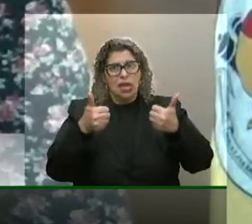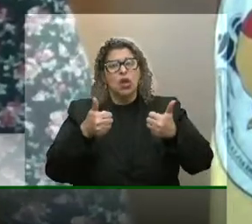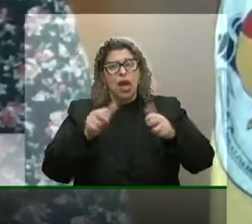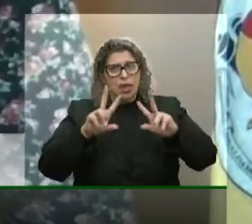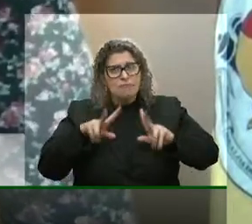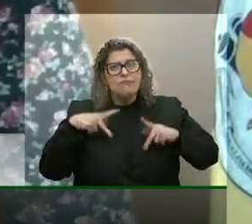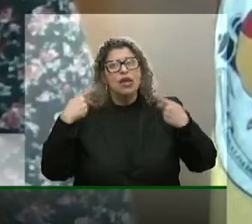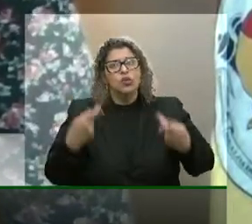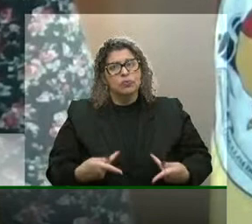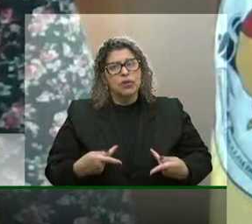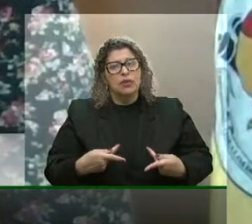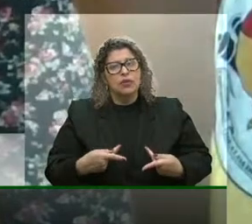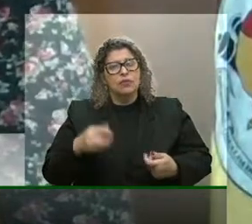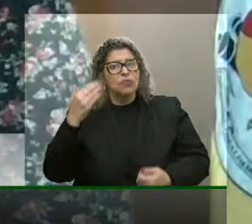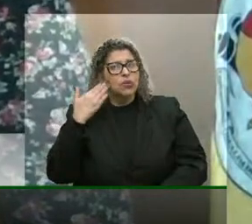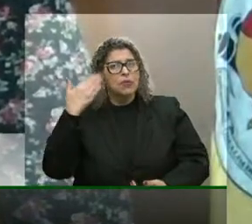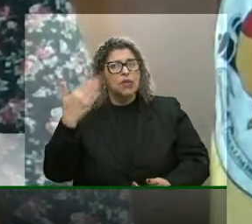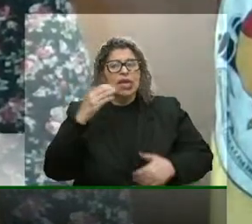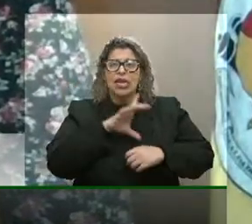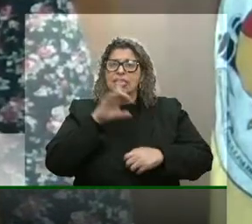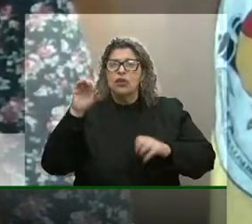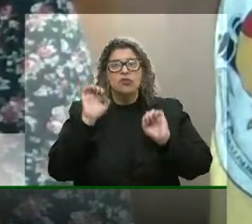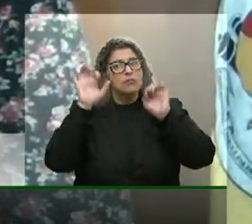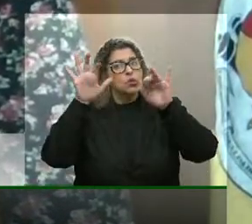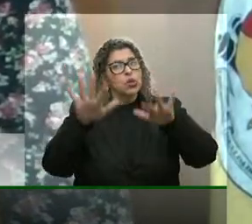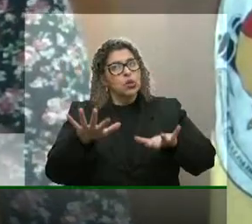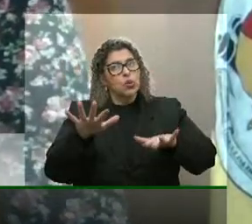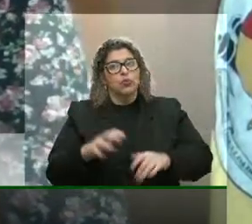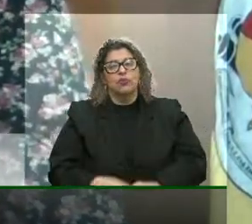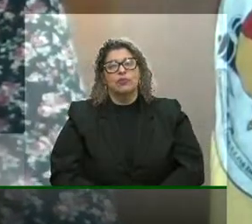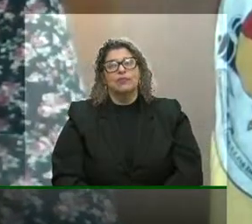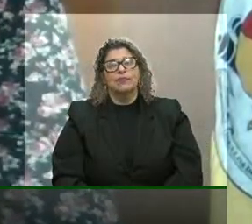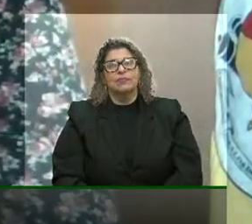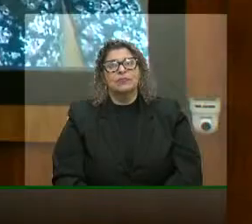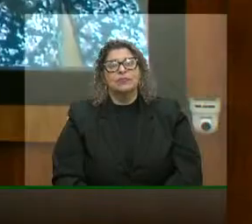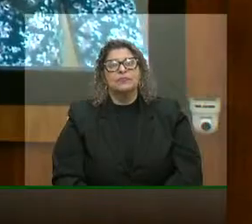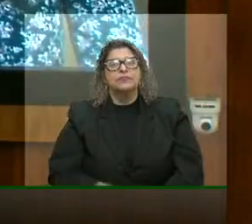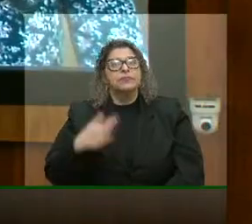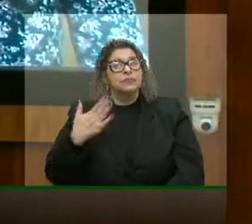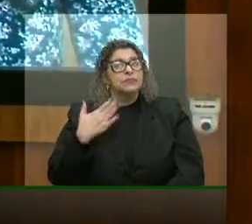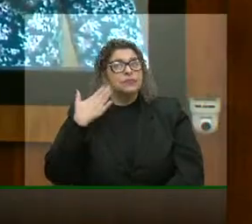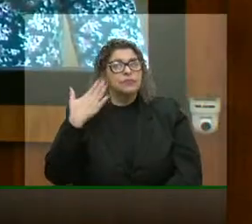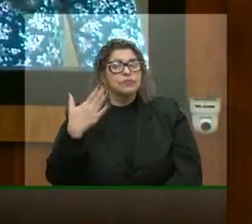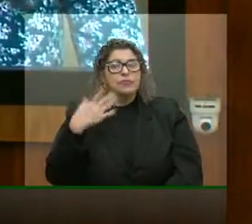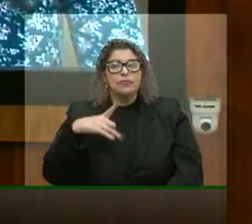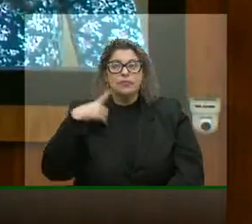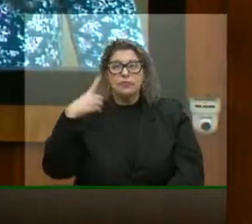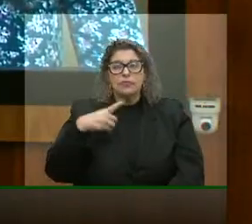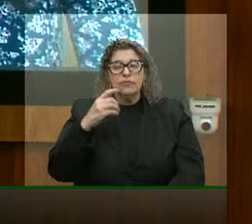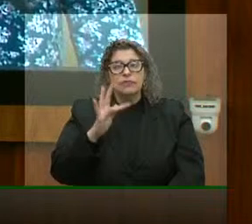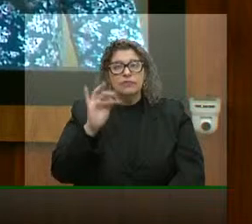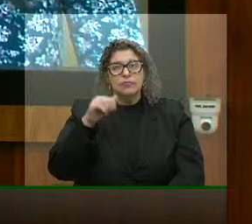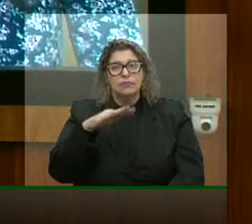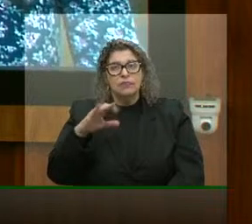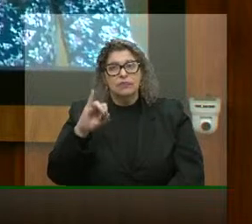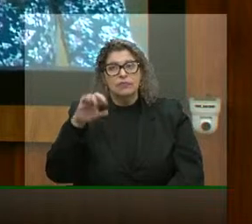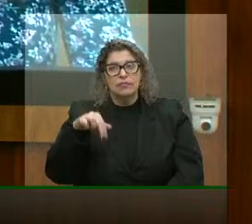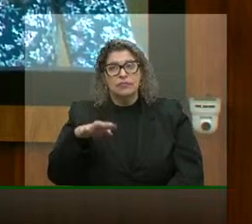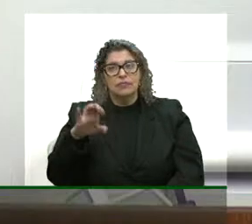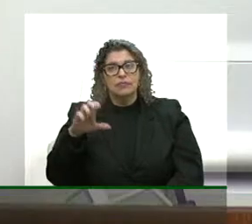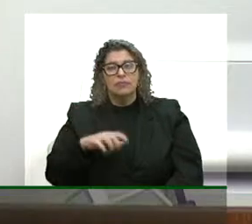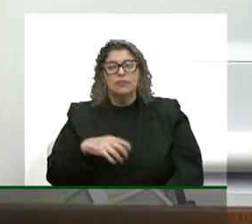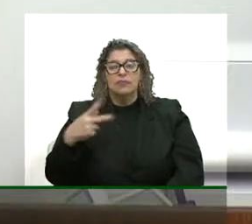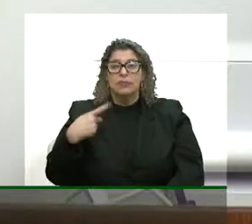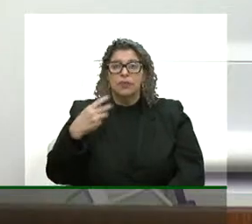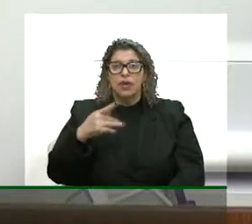humano. Muito obrigado e que Deus abençoe a todos. Ok, obrigado, deputada Franciane Baier. Quero só informar a